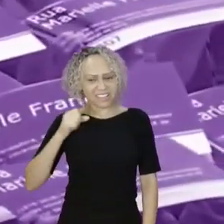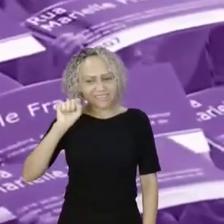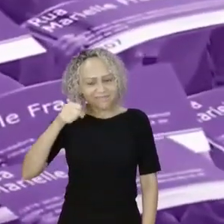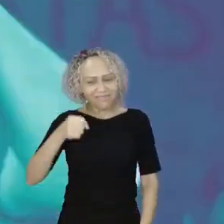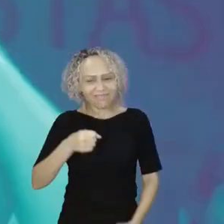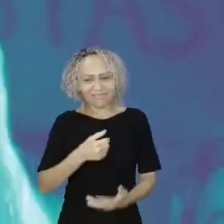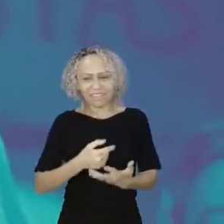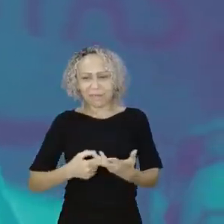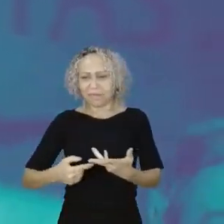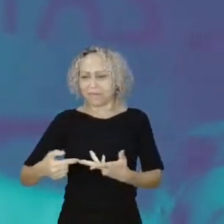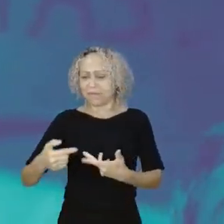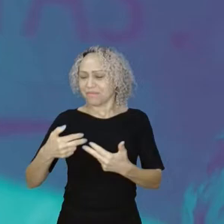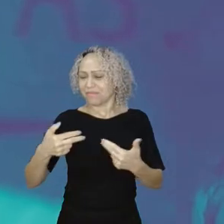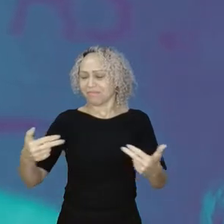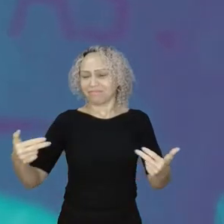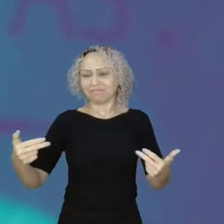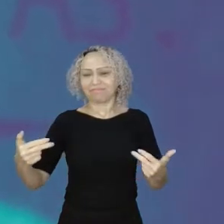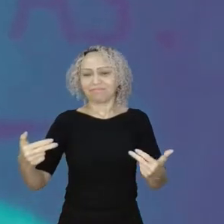acontecer.